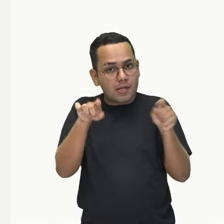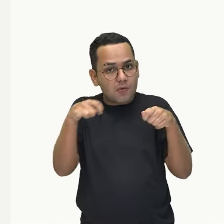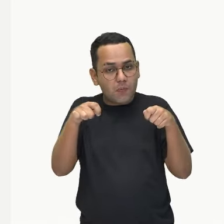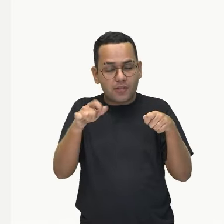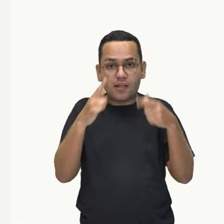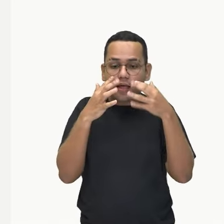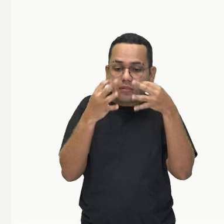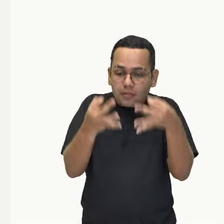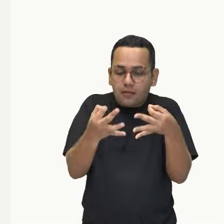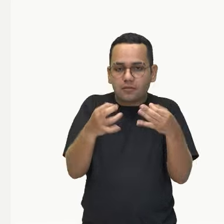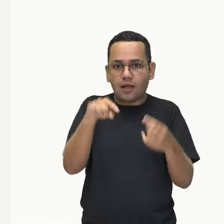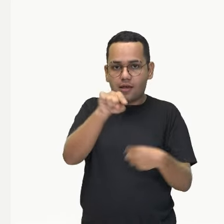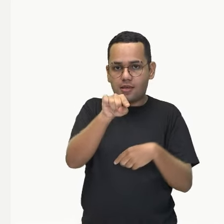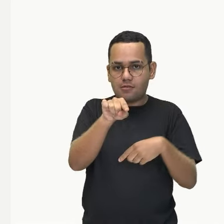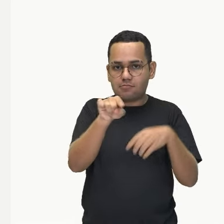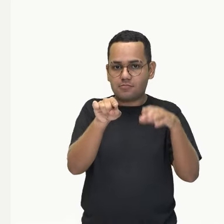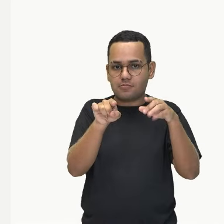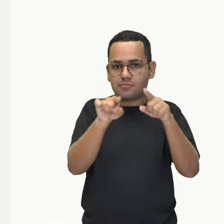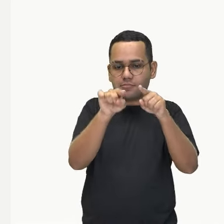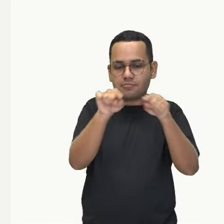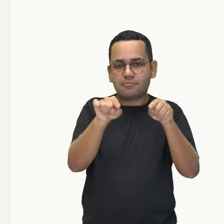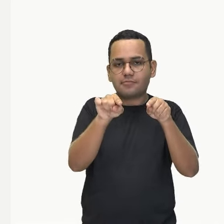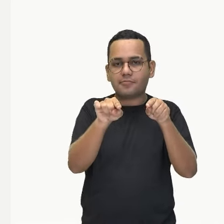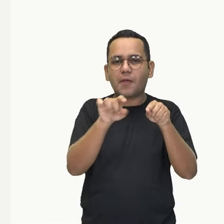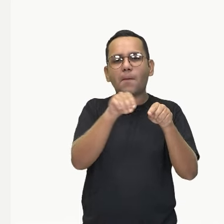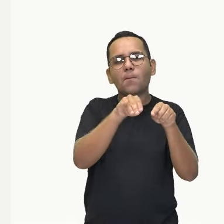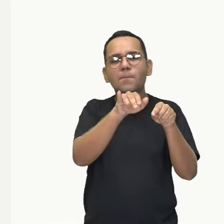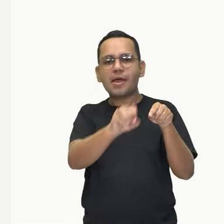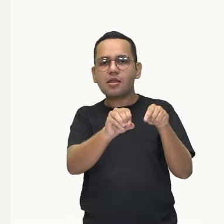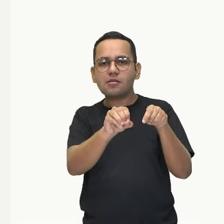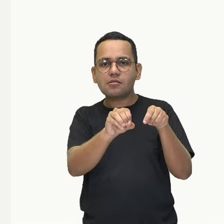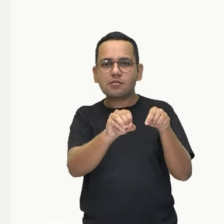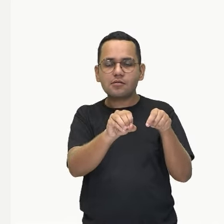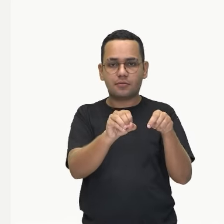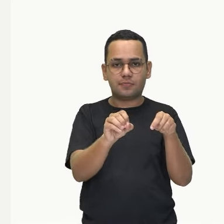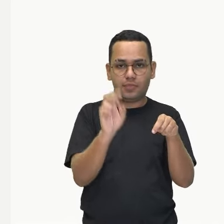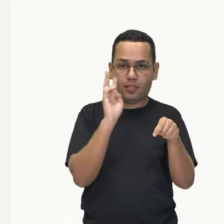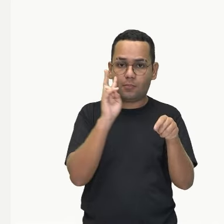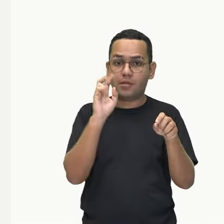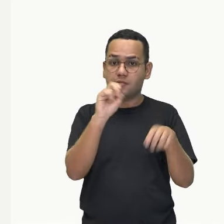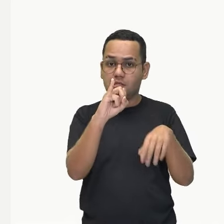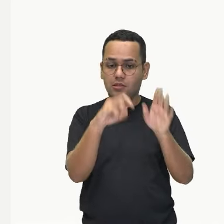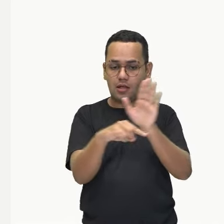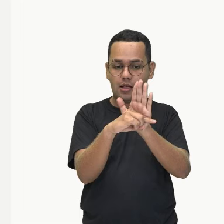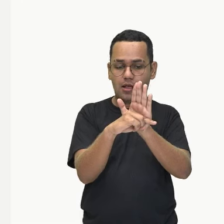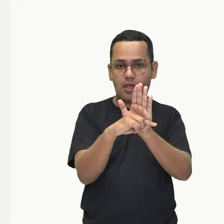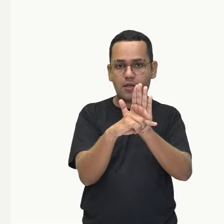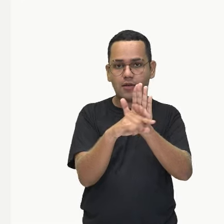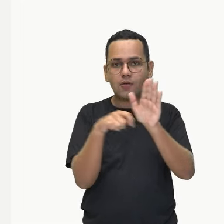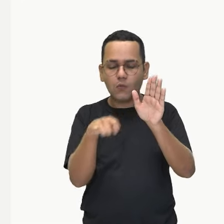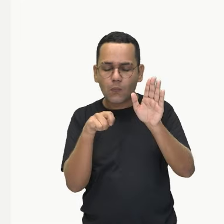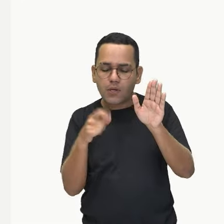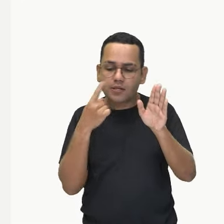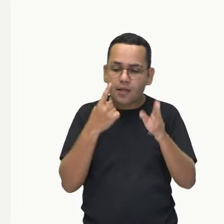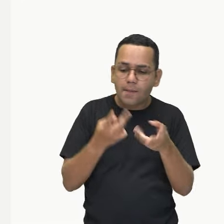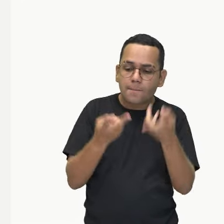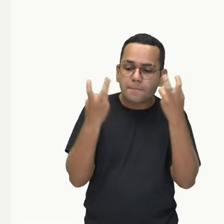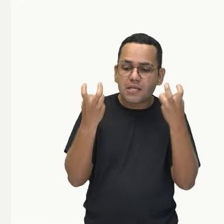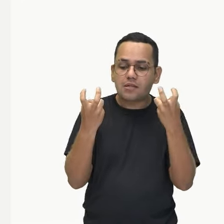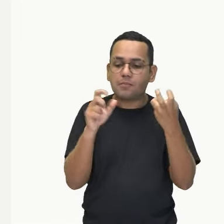sinal. Tá? Para que seja feito tudo de modo